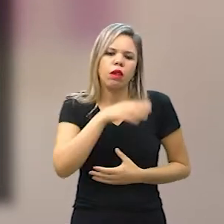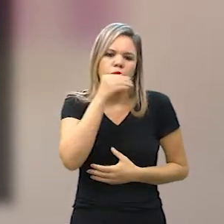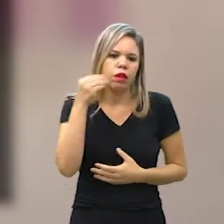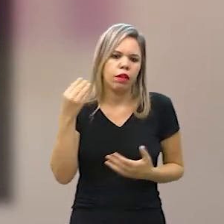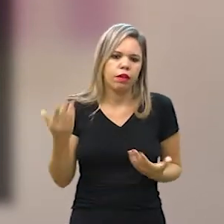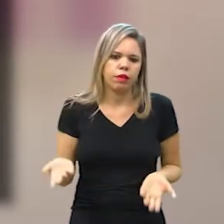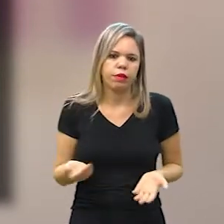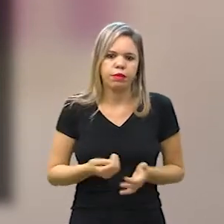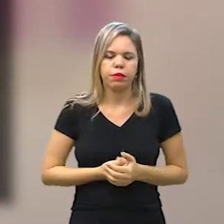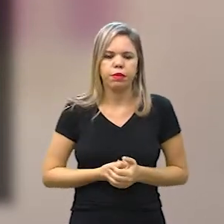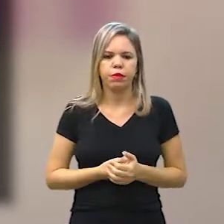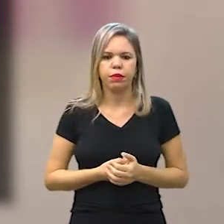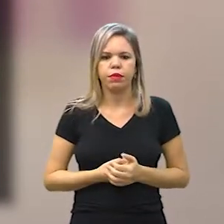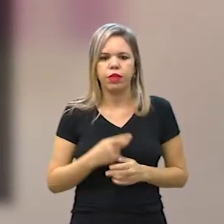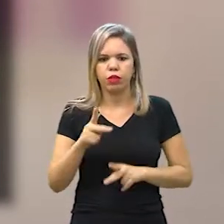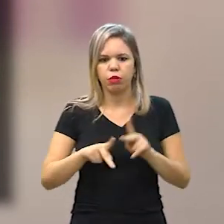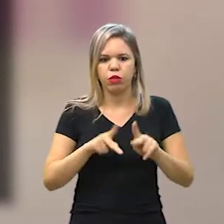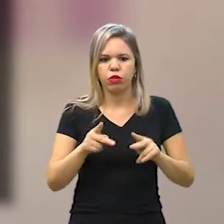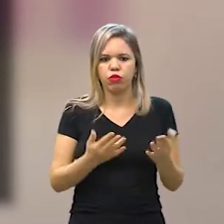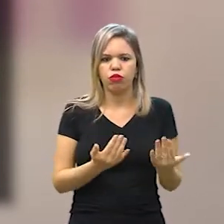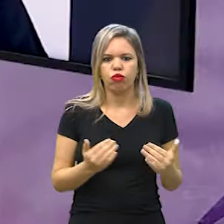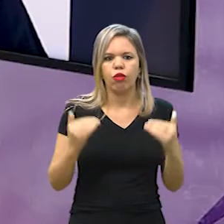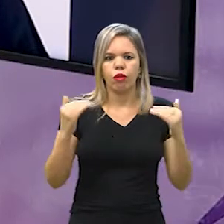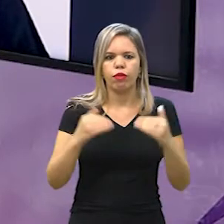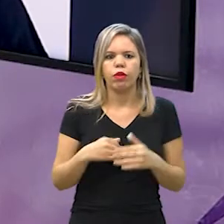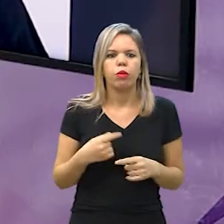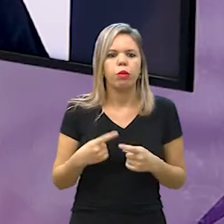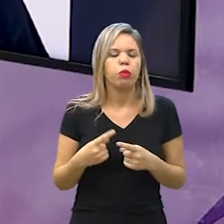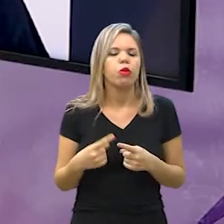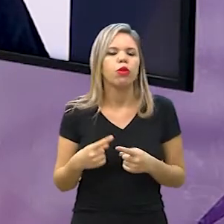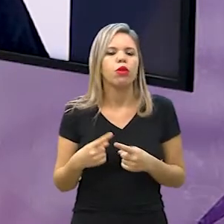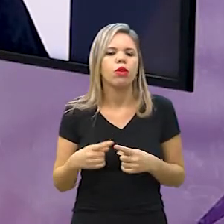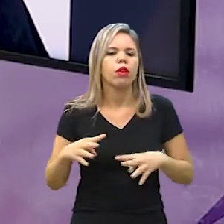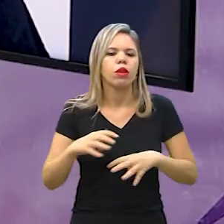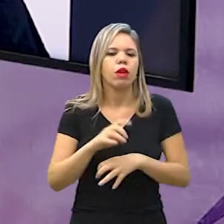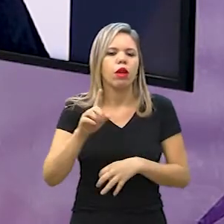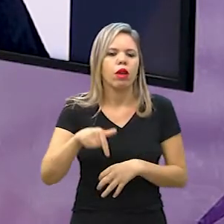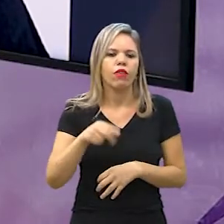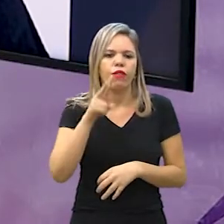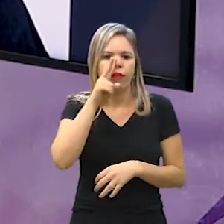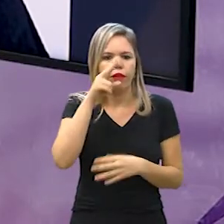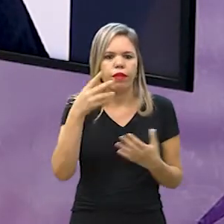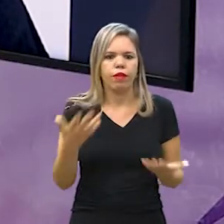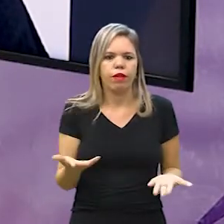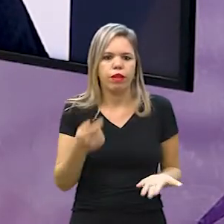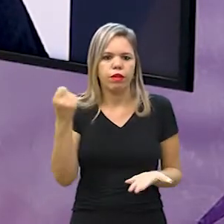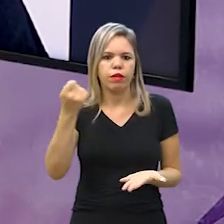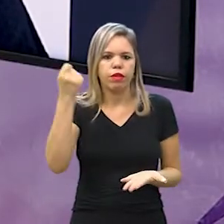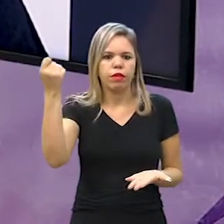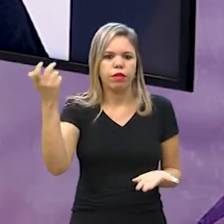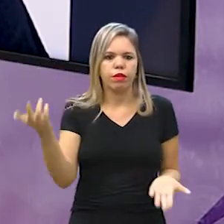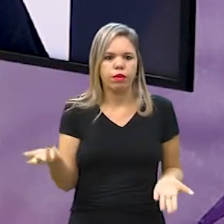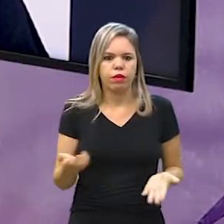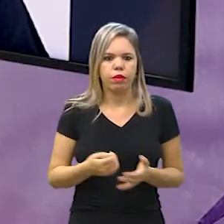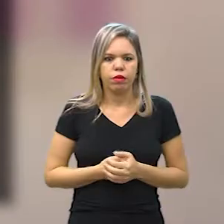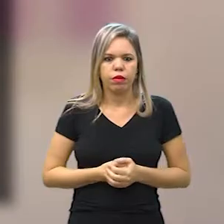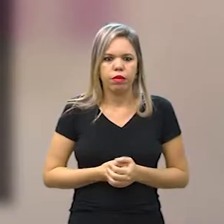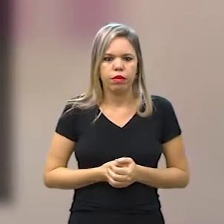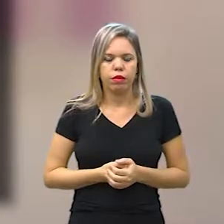os adolescentes, tá? E adultos jovens. E doutora, por que a bacteriana ela é mais forte, mais